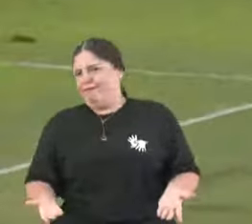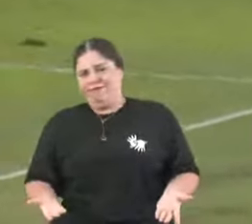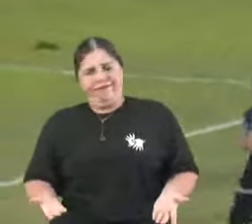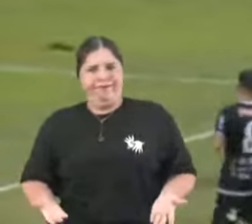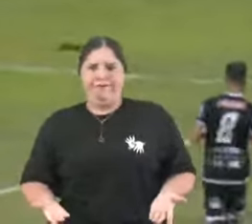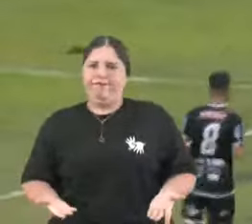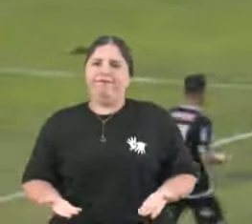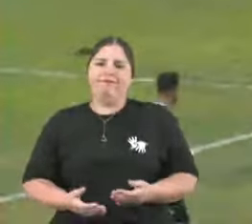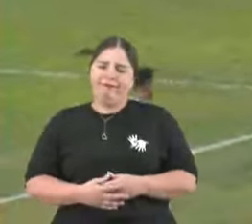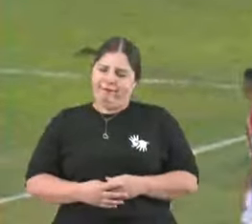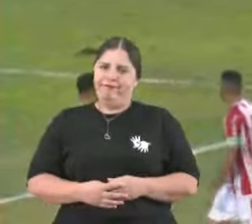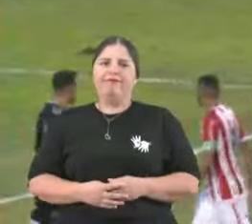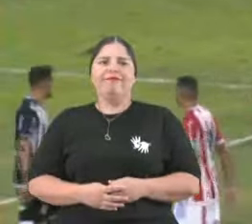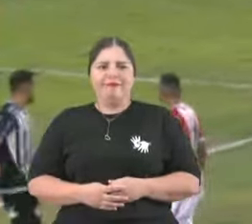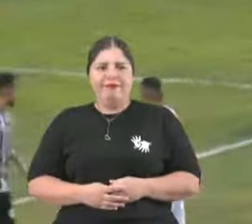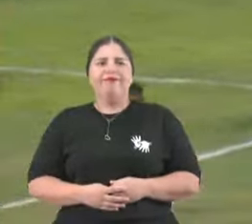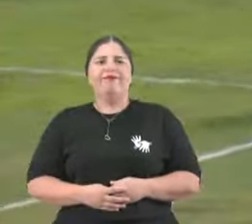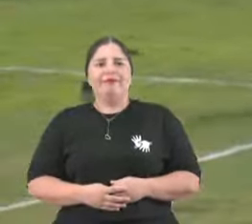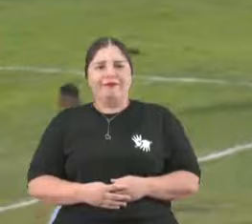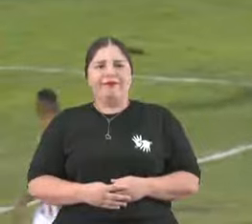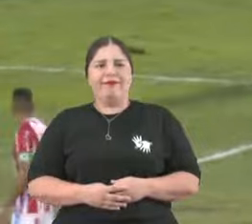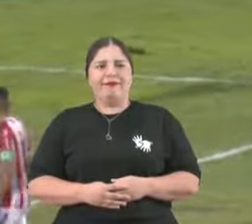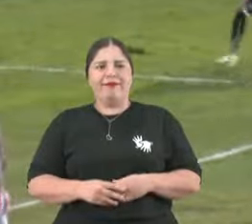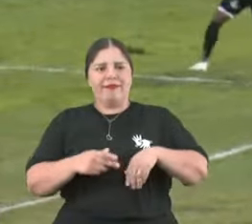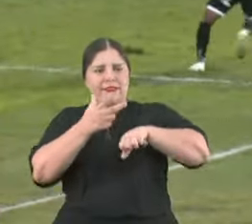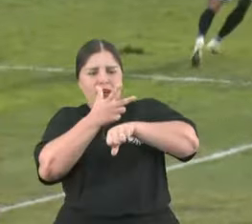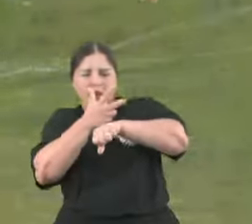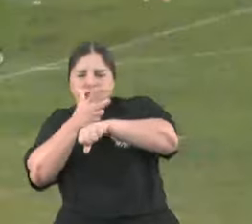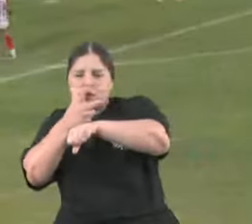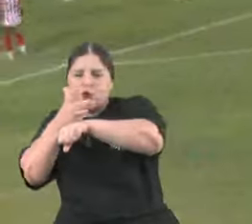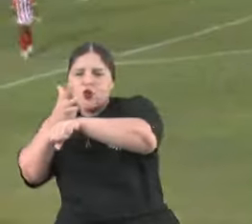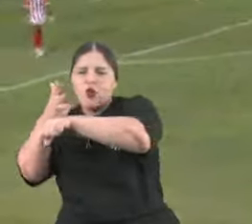Nossa geração de imagens não perde nenhum detalhe da decisão.